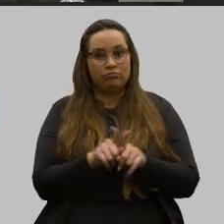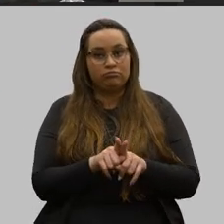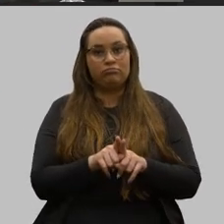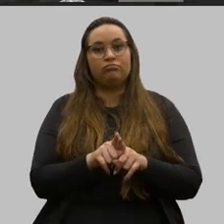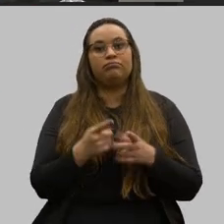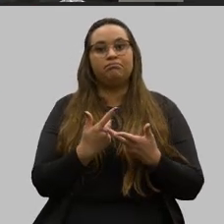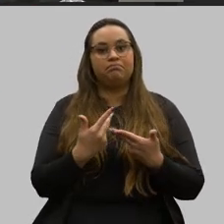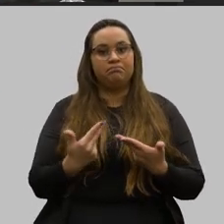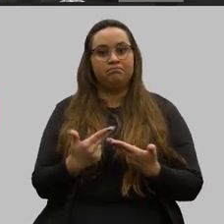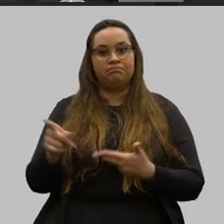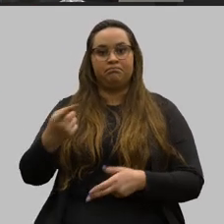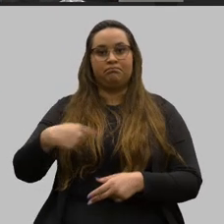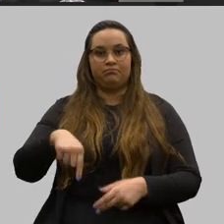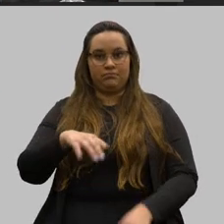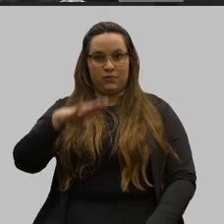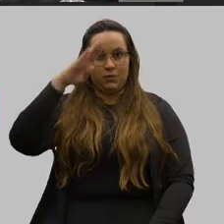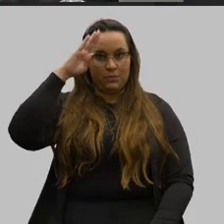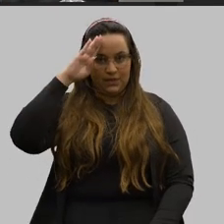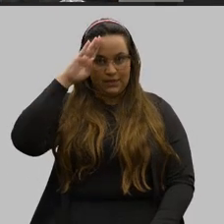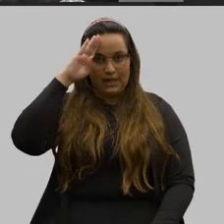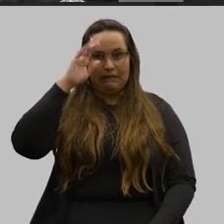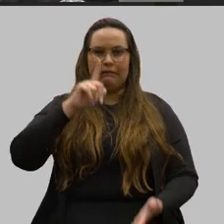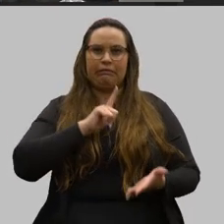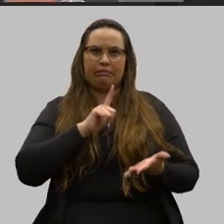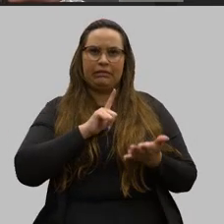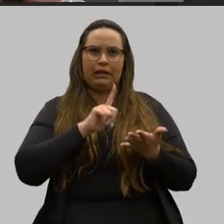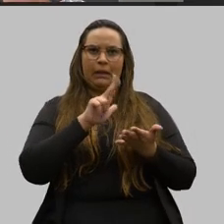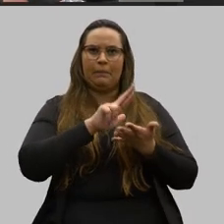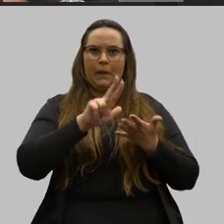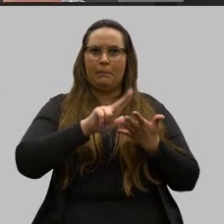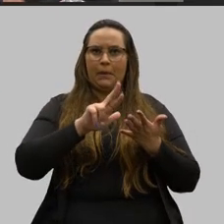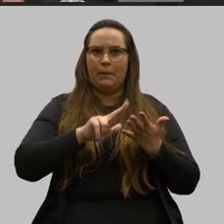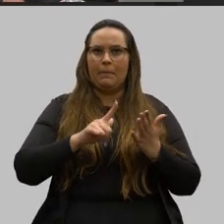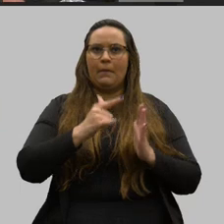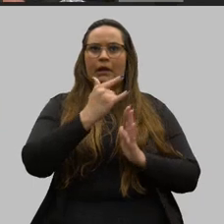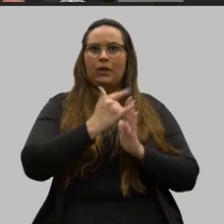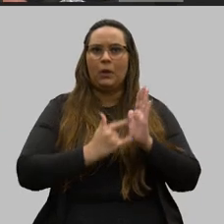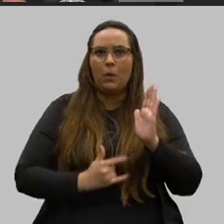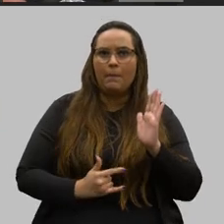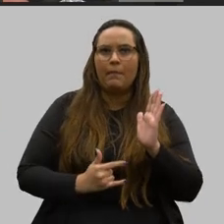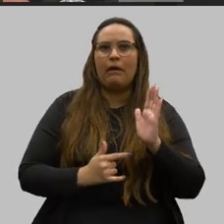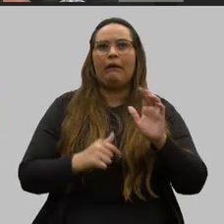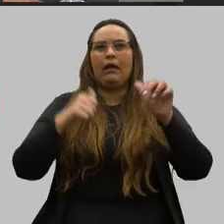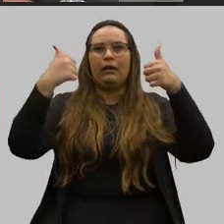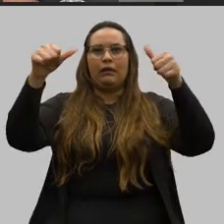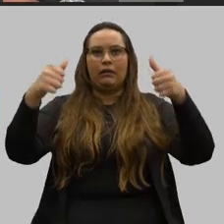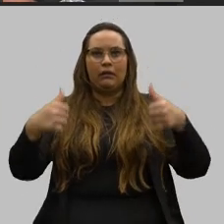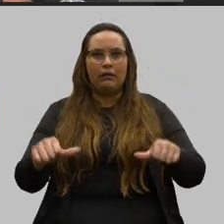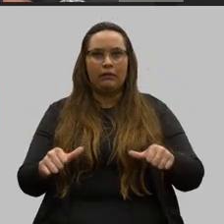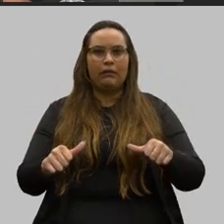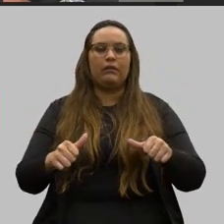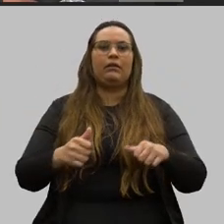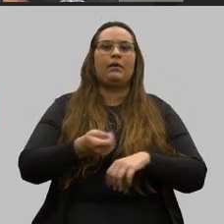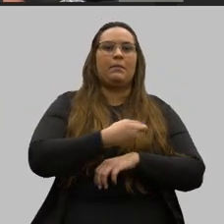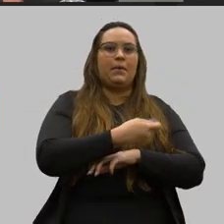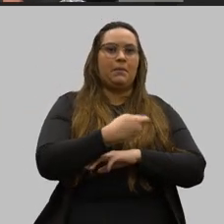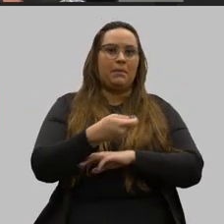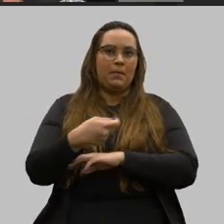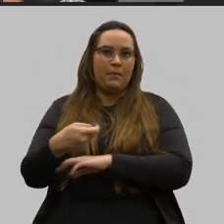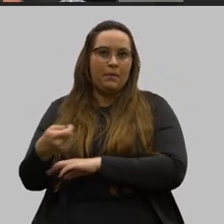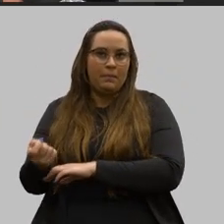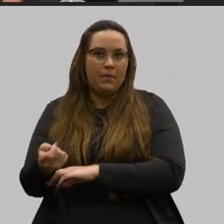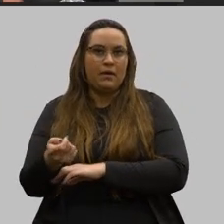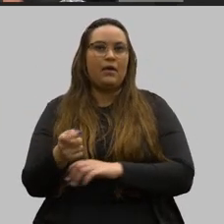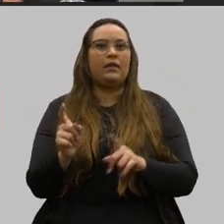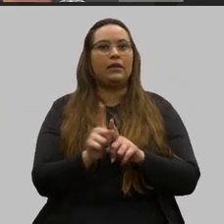militares e os diversos documentos institucionais nosso plano de integridade cartilhas da corregedoria os nossos painéis no